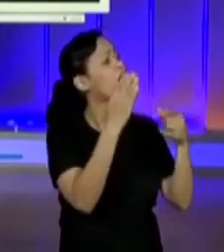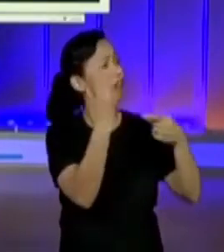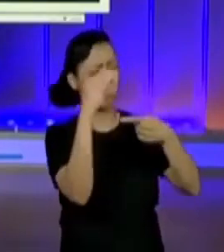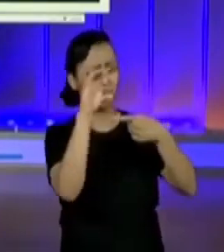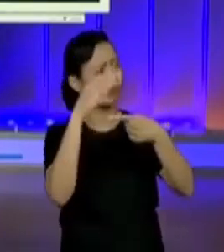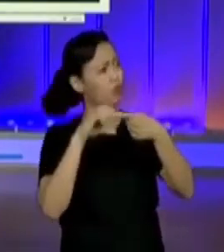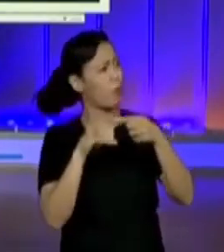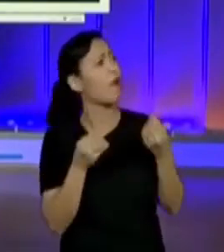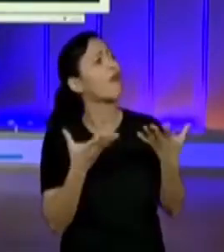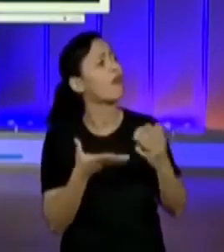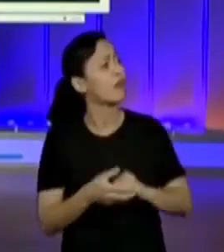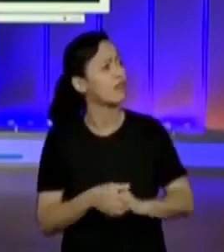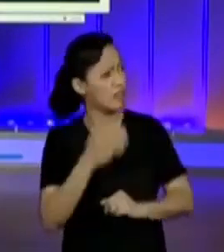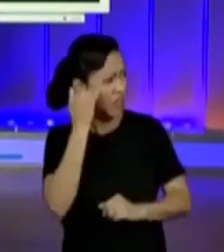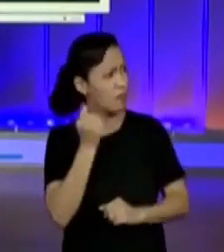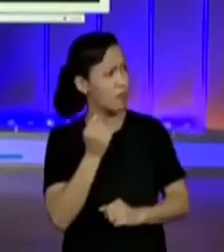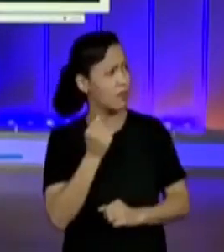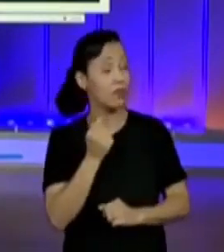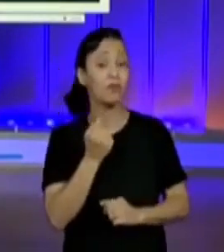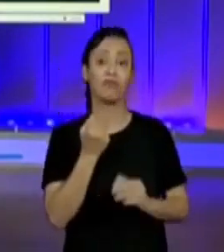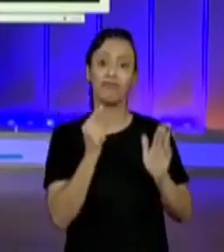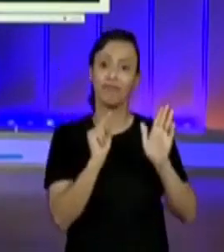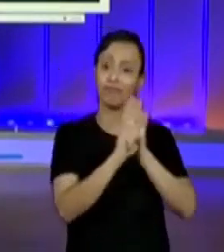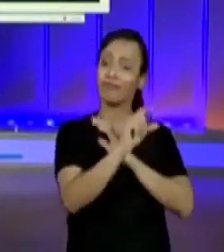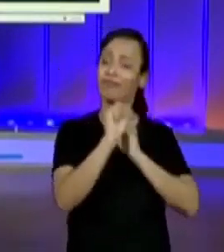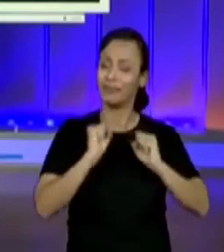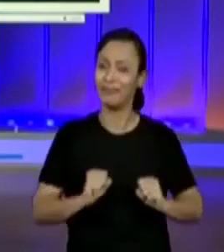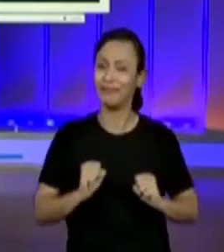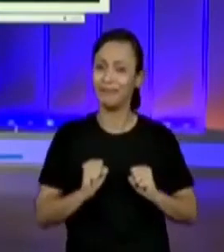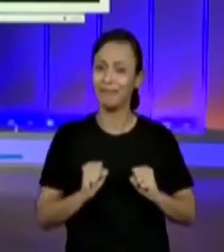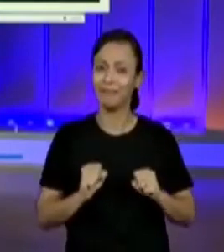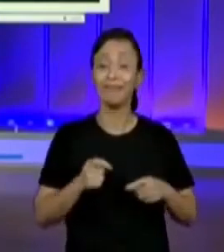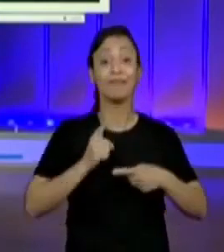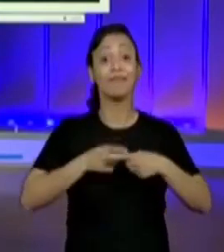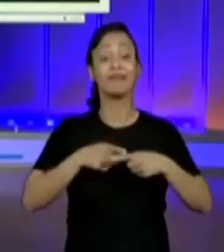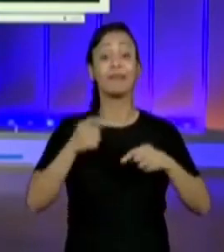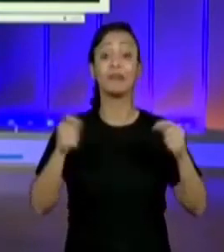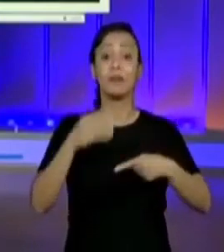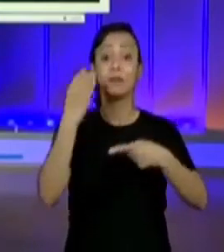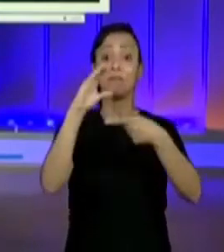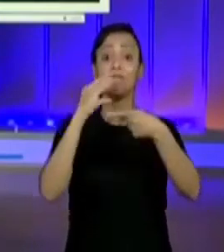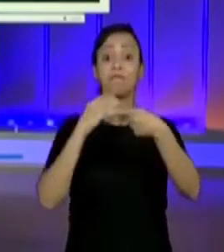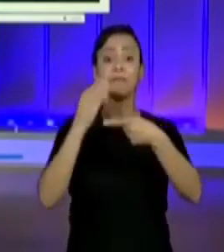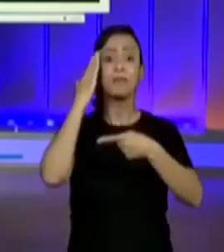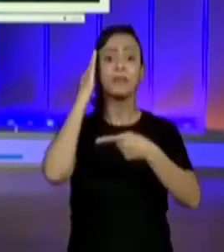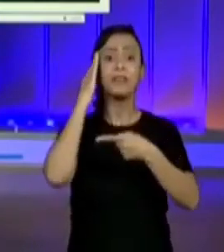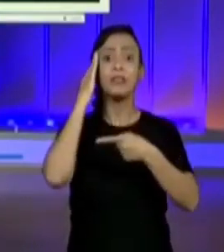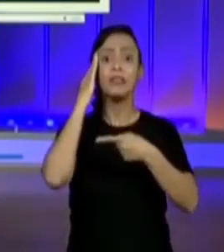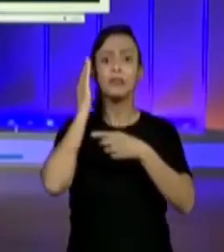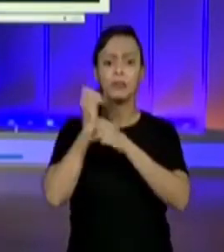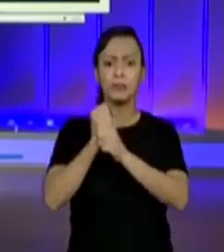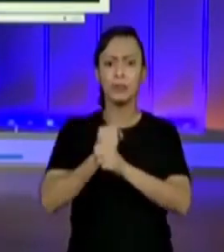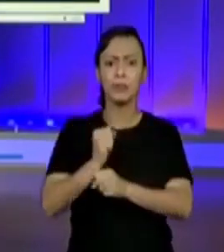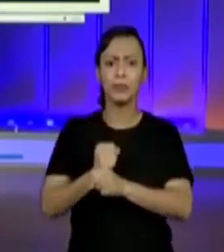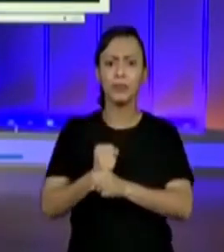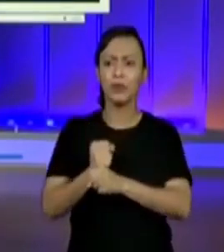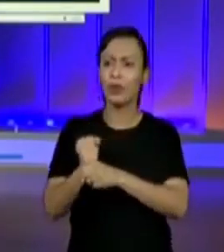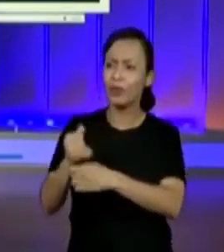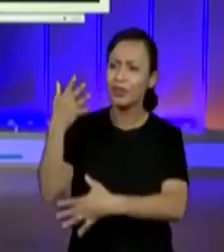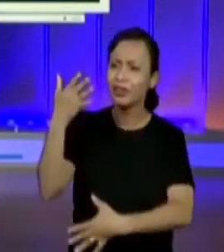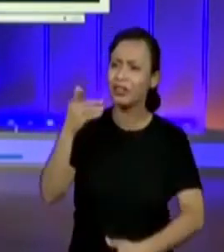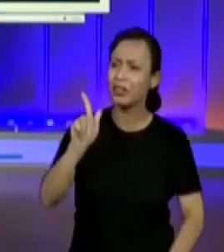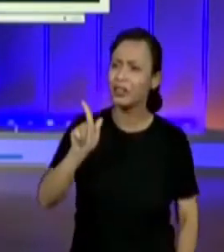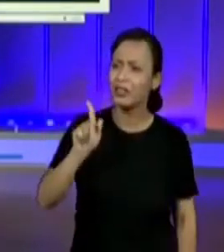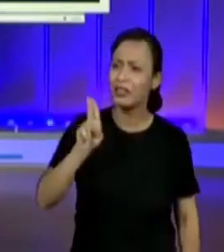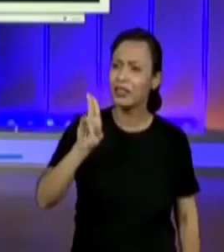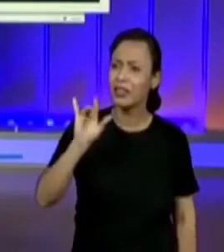frações Afinal com essa ideia de representações de partes de um todo assim como o Guilherme do 5to B